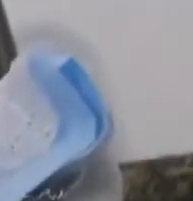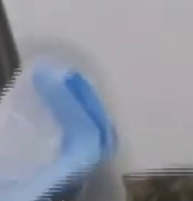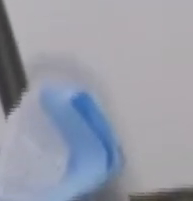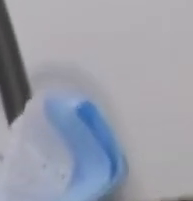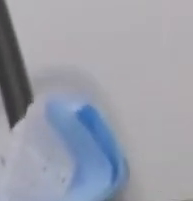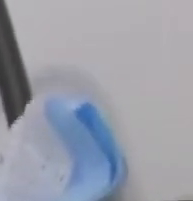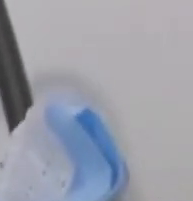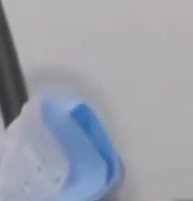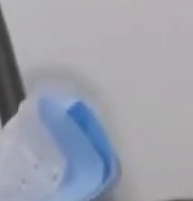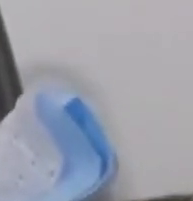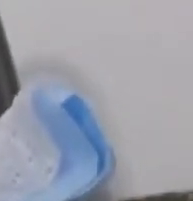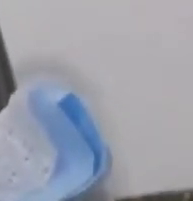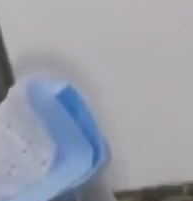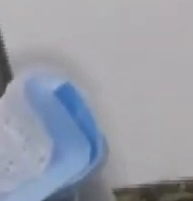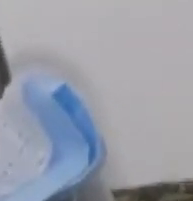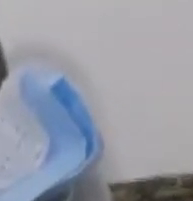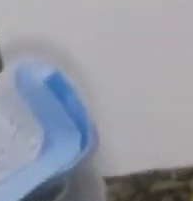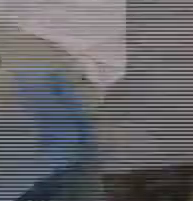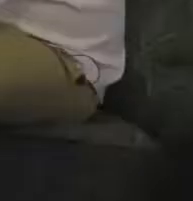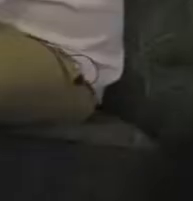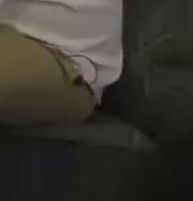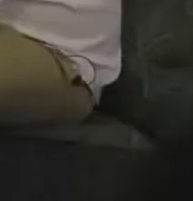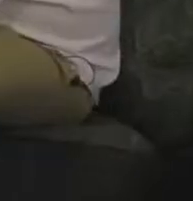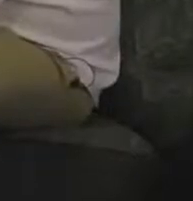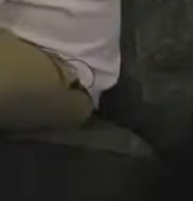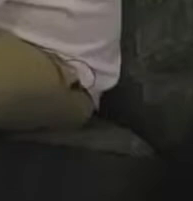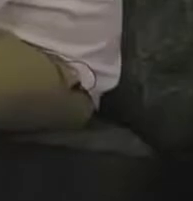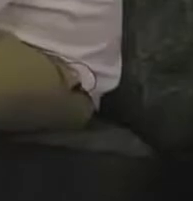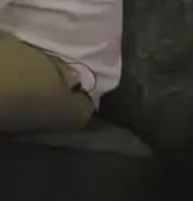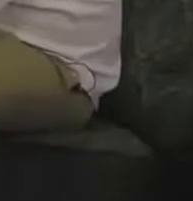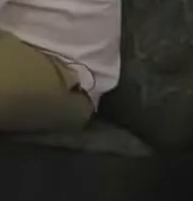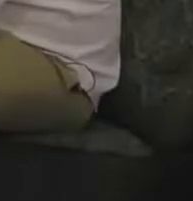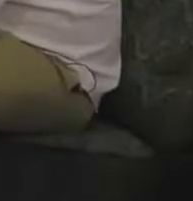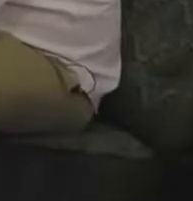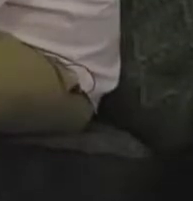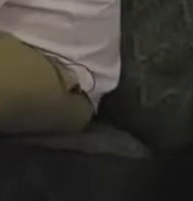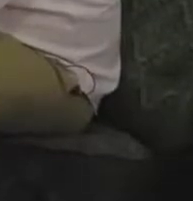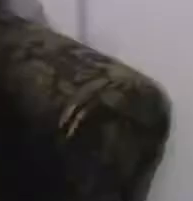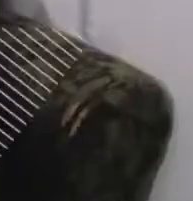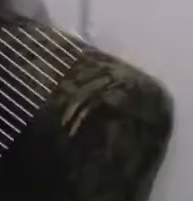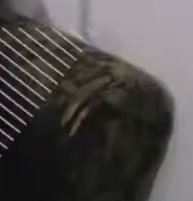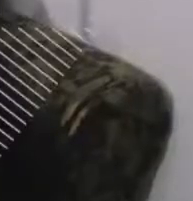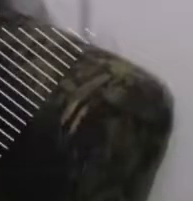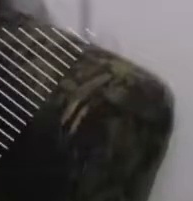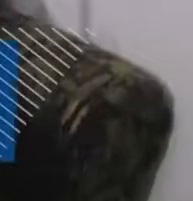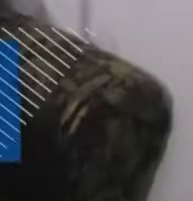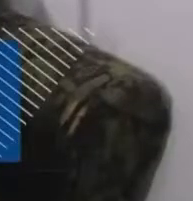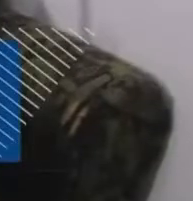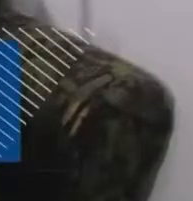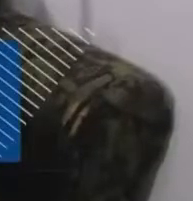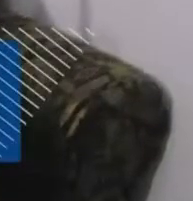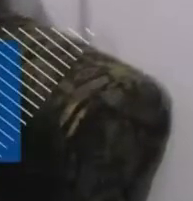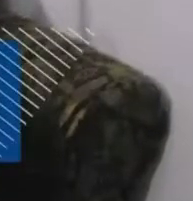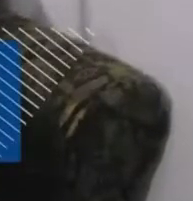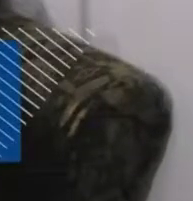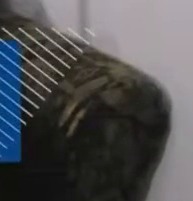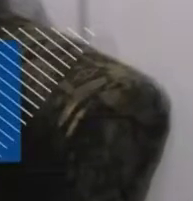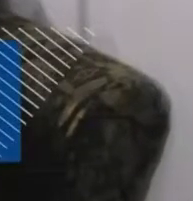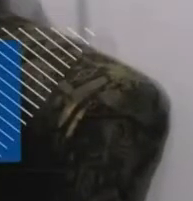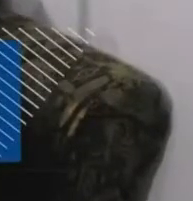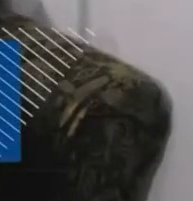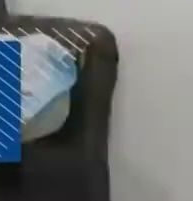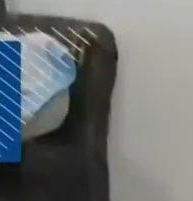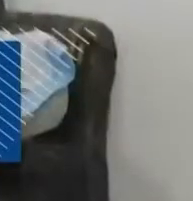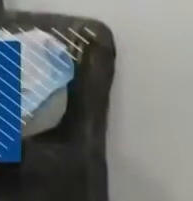Graças à lei. É, graças à lei graças também, à né? Lei. E o que a senhora diz para as mães que estão assistindo aí? Valeu a pena essa lei, viu? Porque salvou a minha vida, a vida do